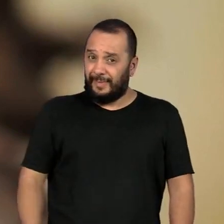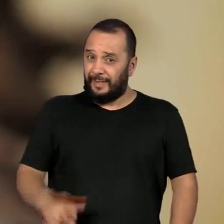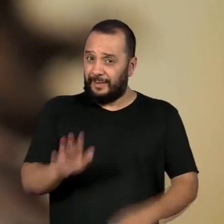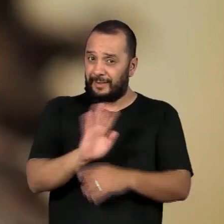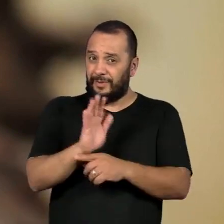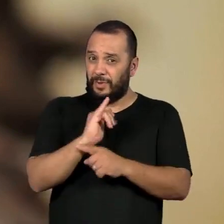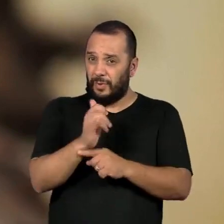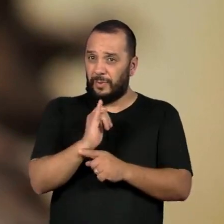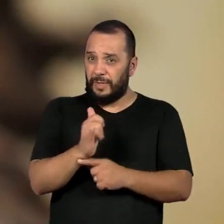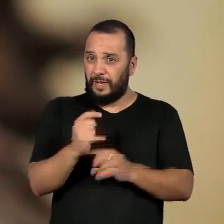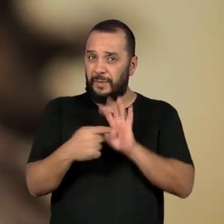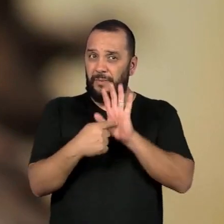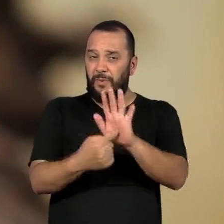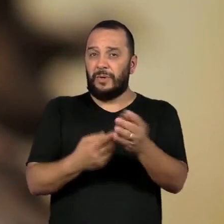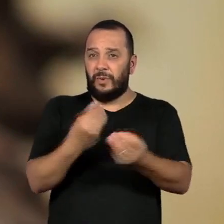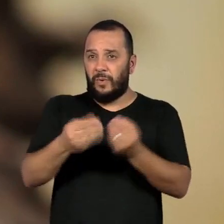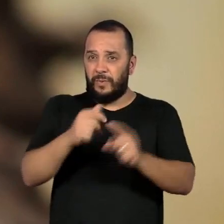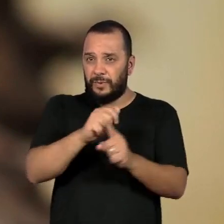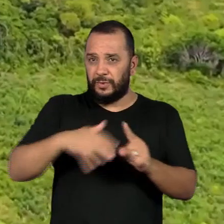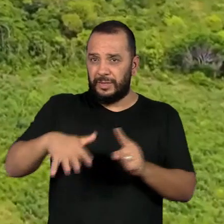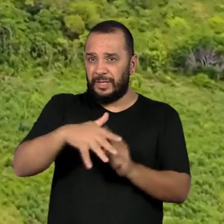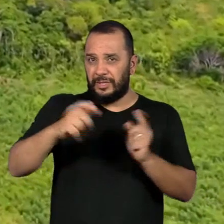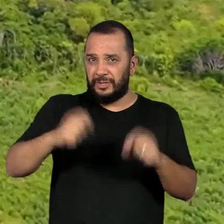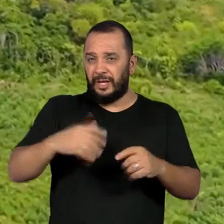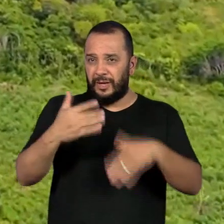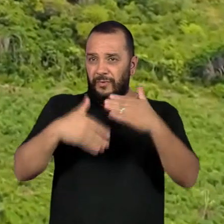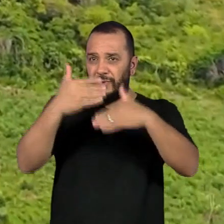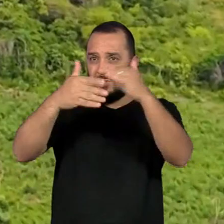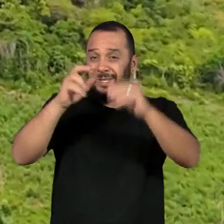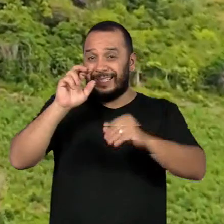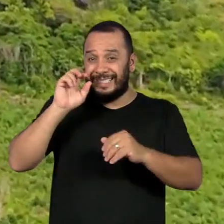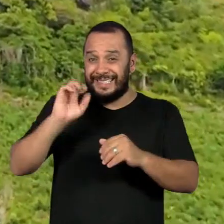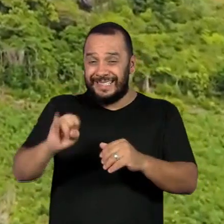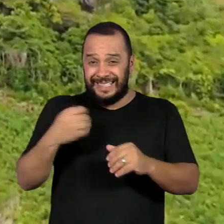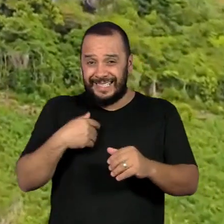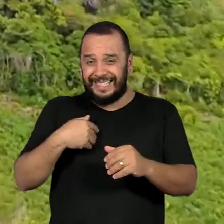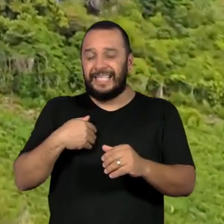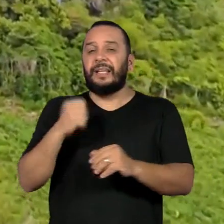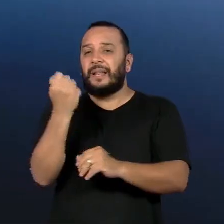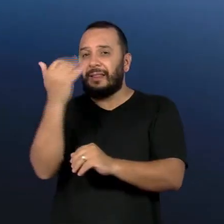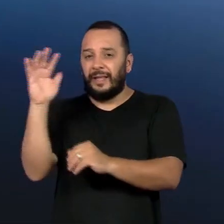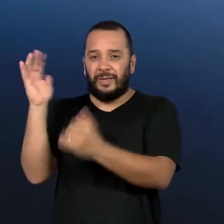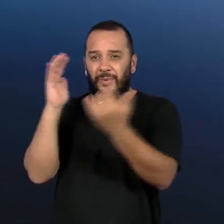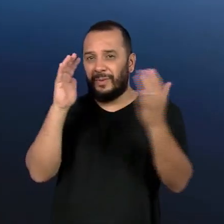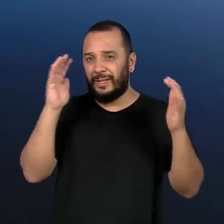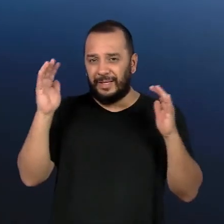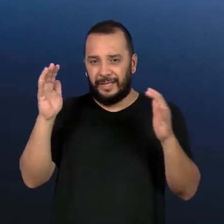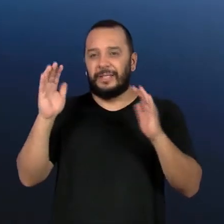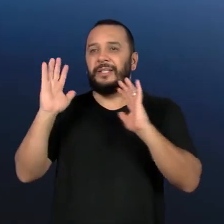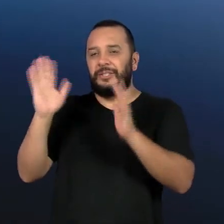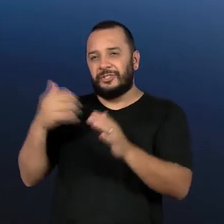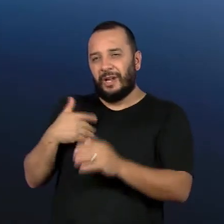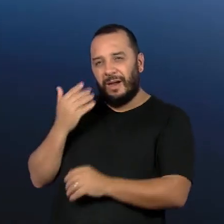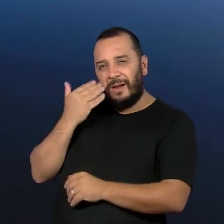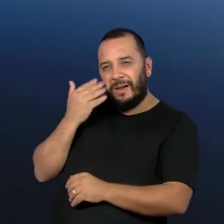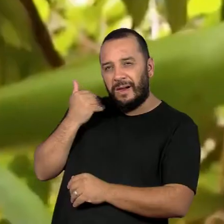Documentário revela como a humanidade pode evoluir se a natureza voltar a ser fonte de inspiração e